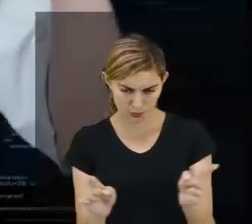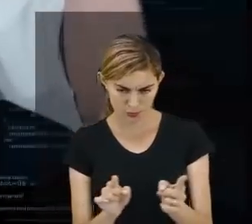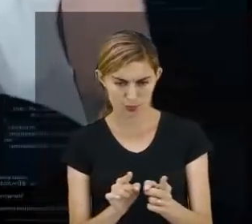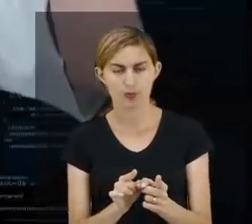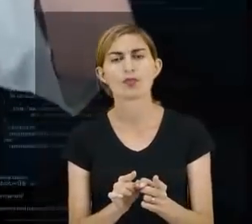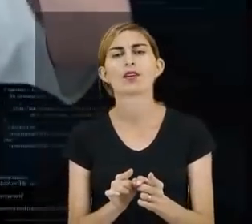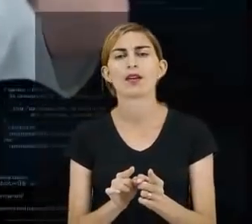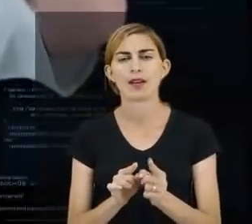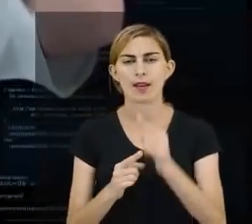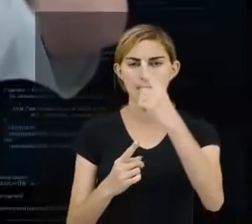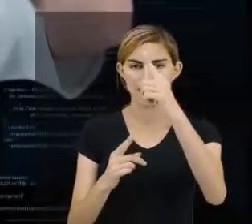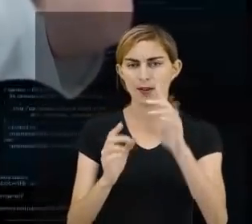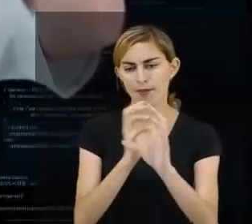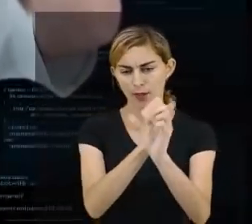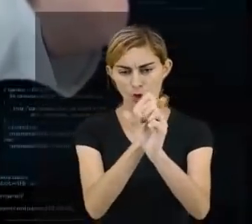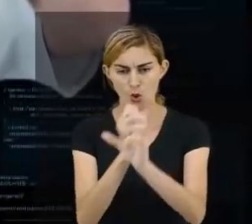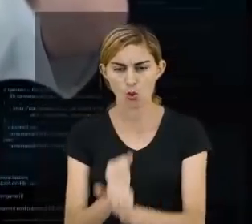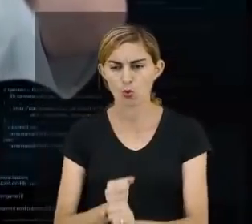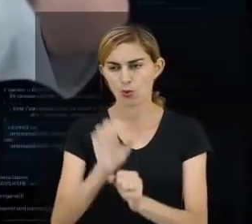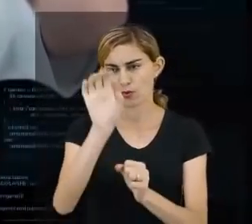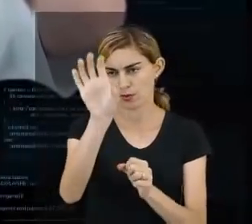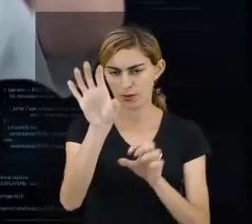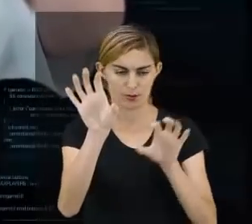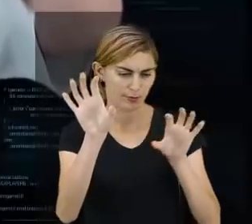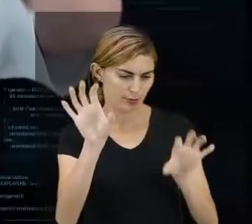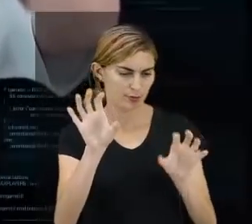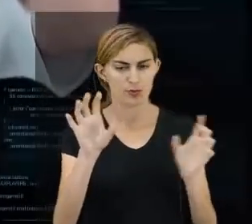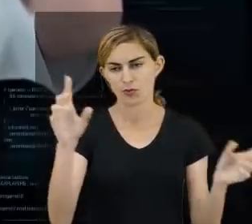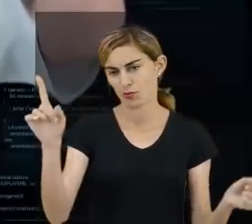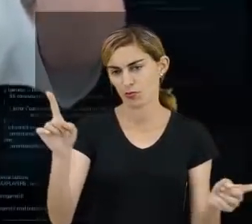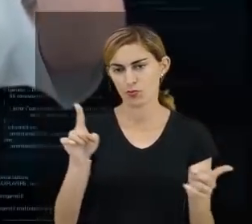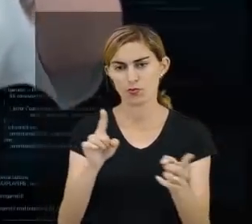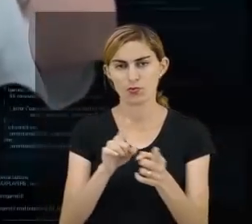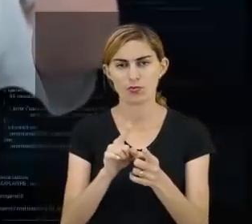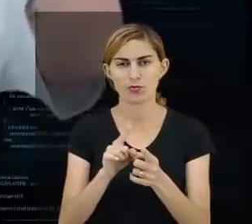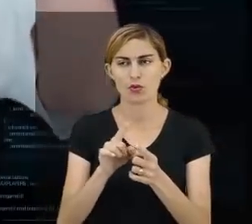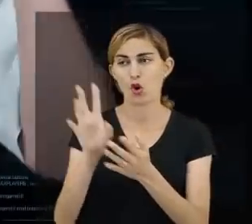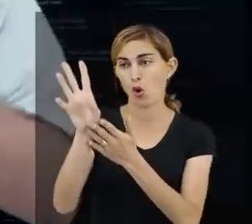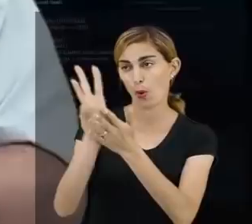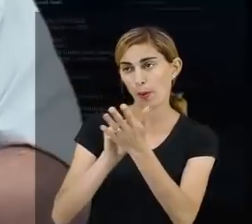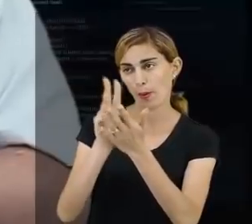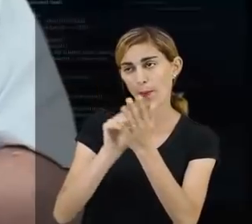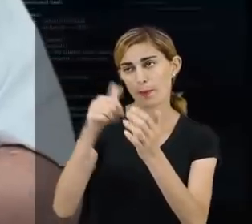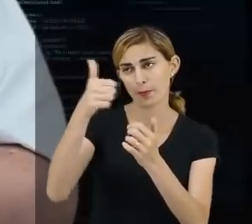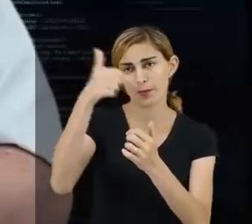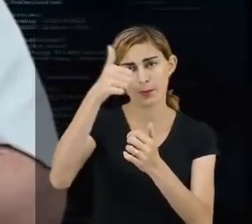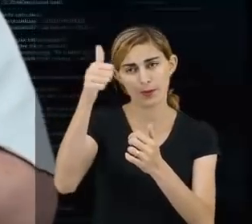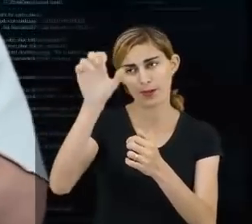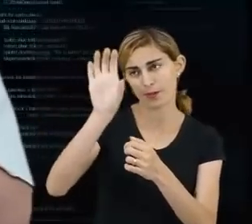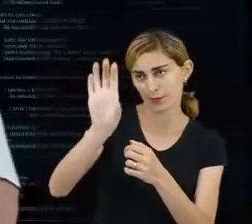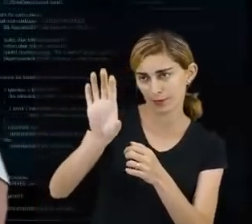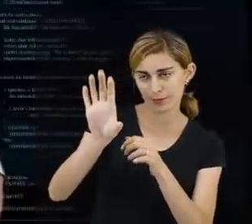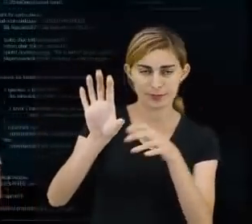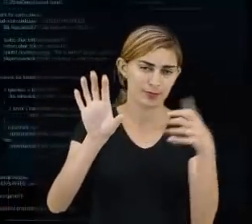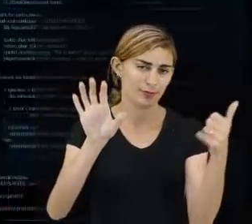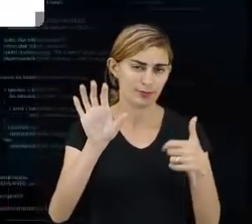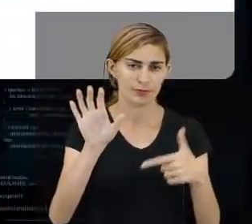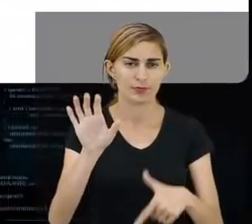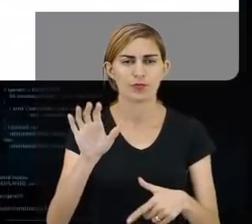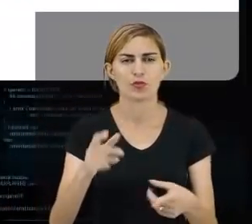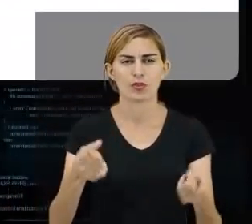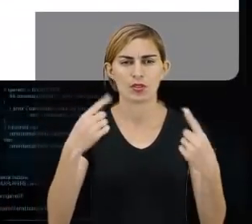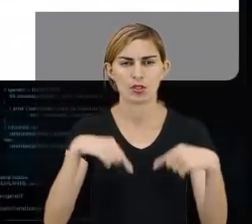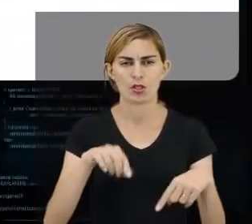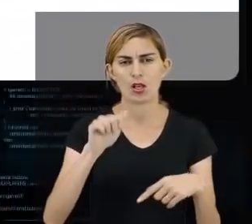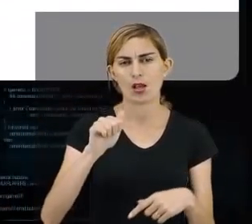você amplia, ele vai calcular a posição desse segundo elemento baseado no elemento que ele contém.